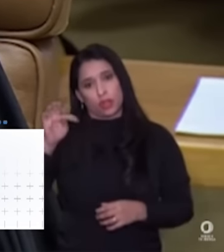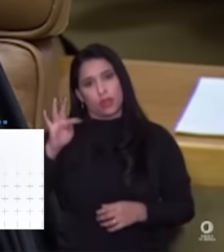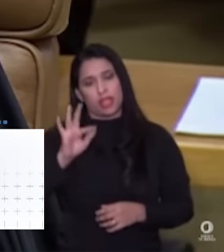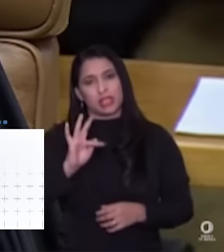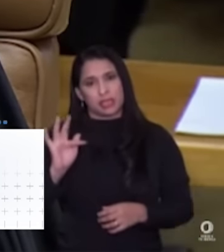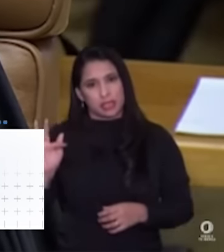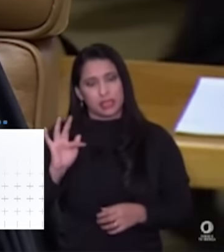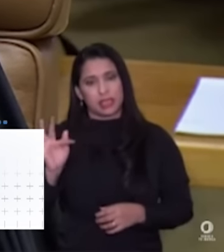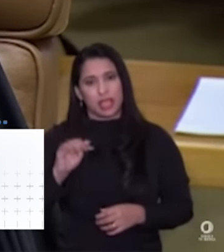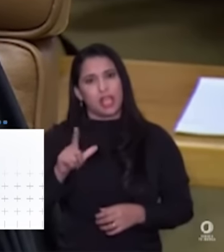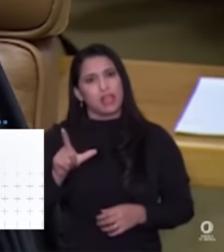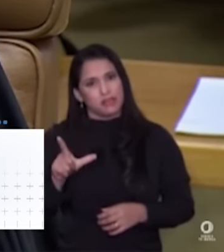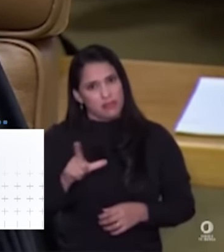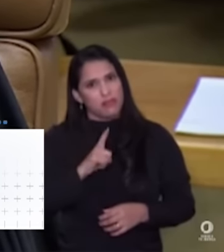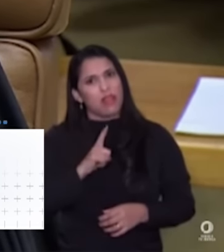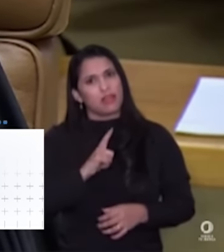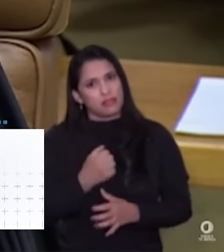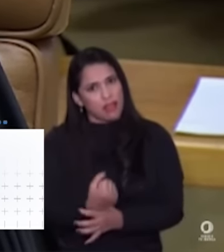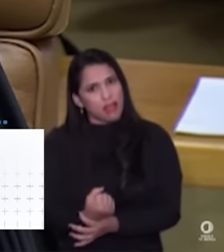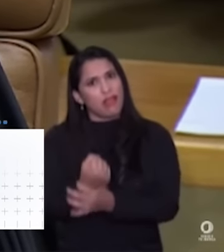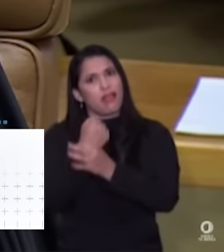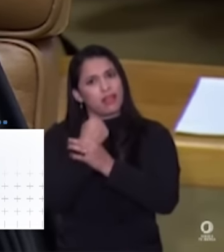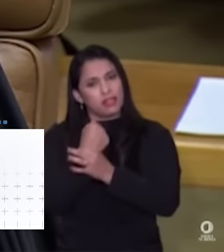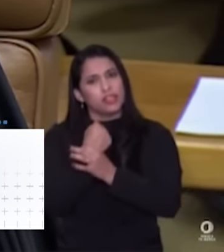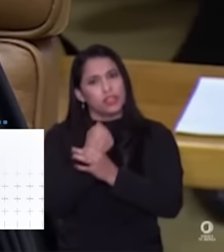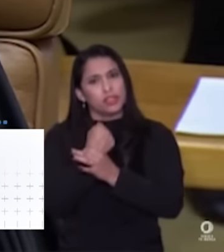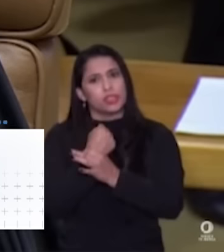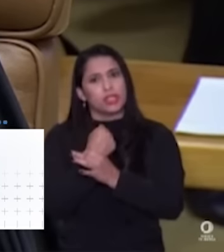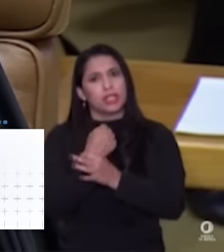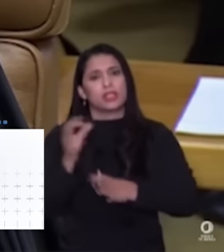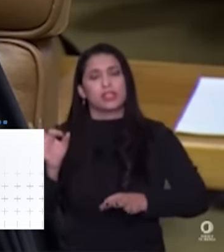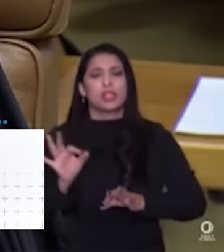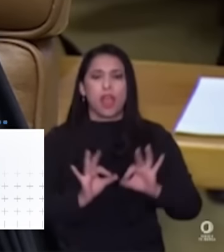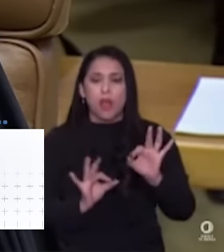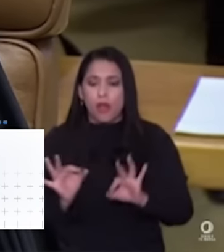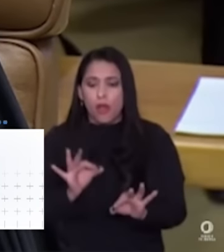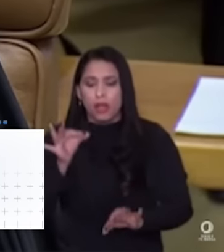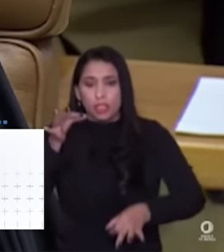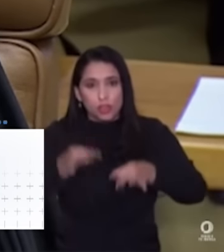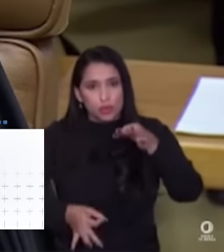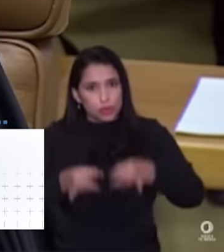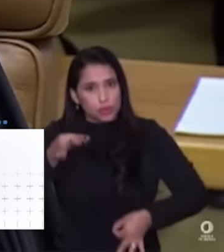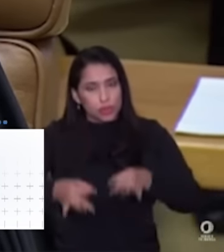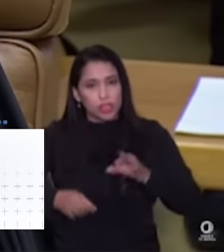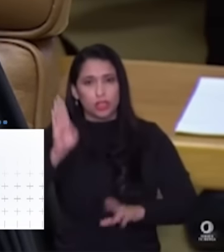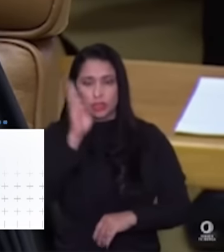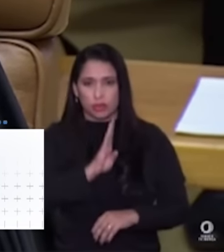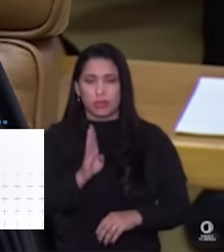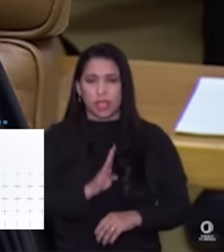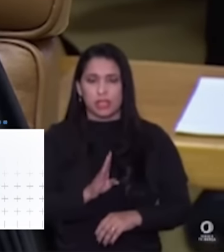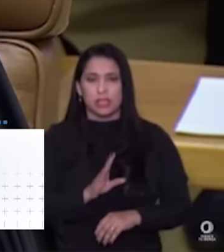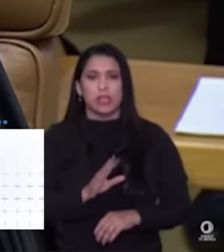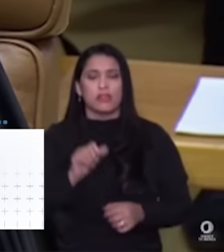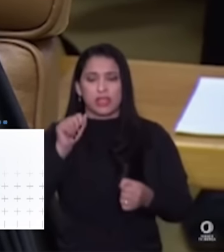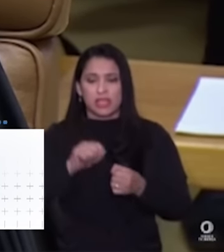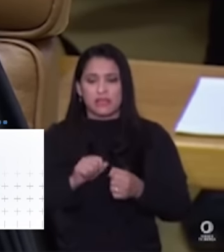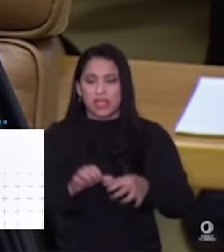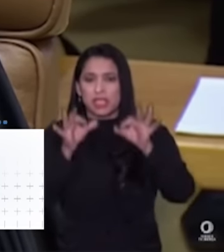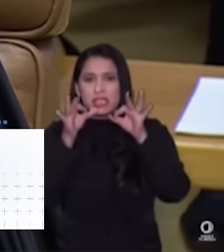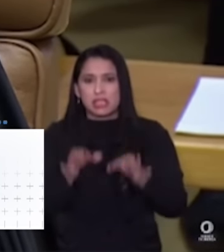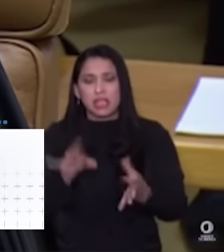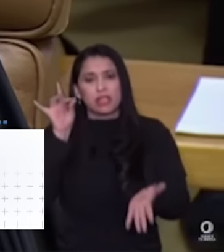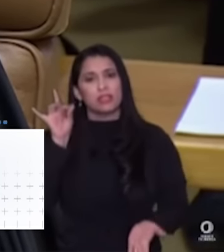se furtará a garantir que a ordem jurídica brasileira seja aplicada sem relativizações. Como assentou